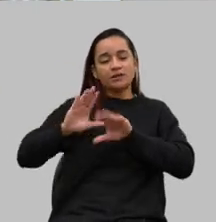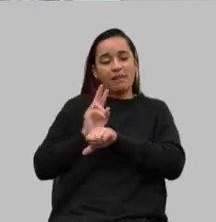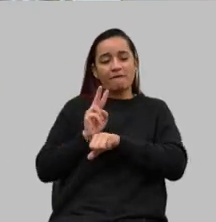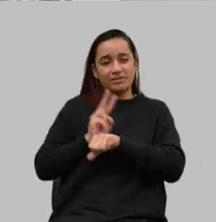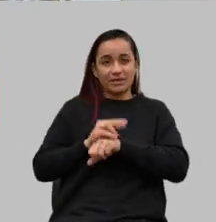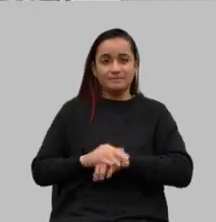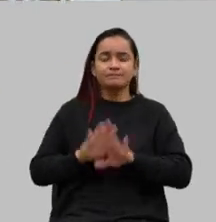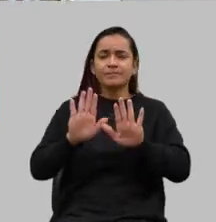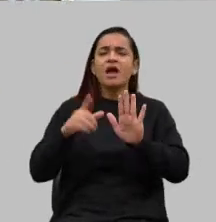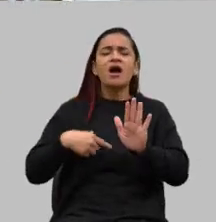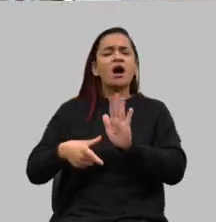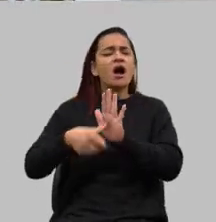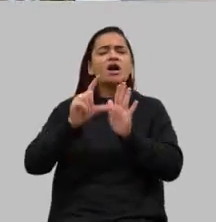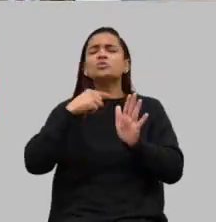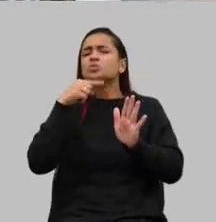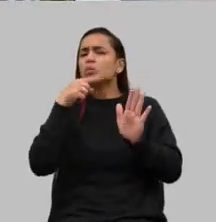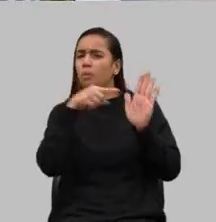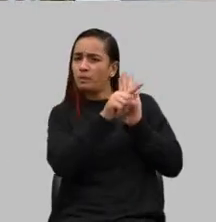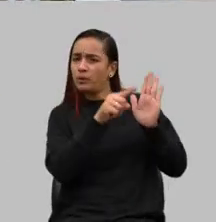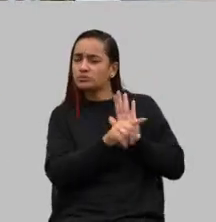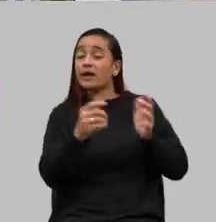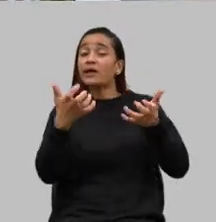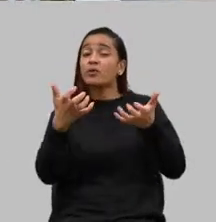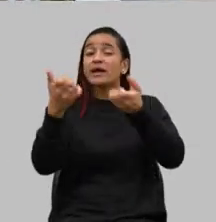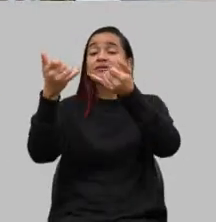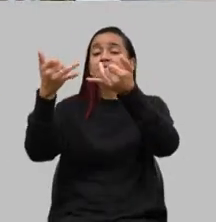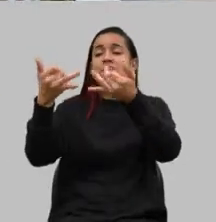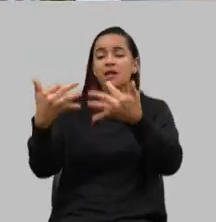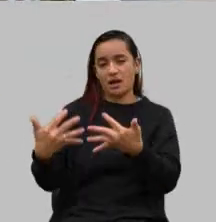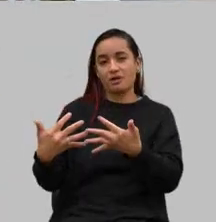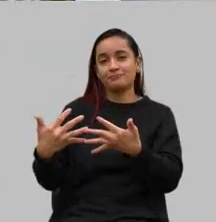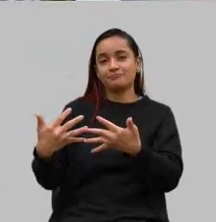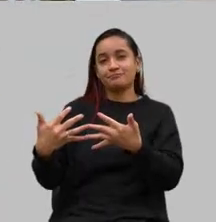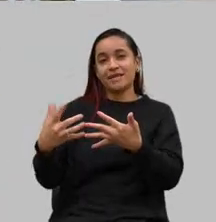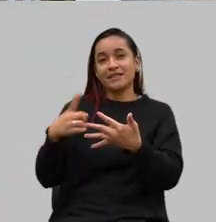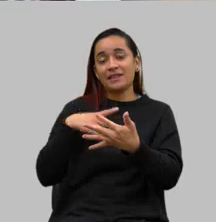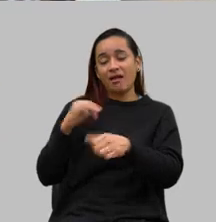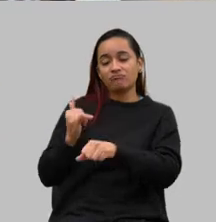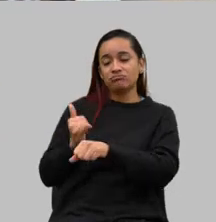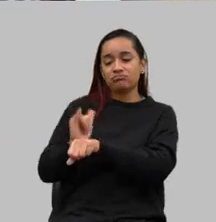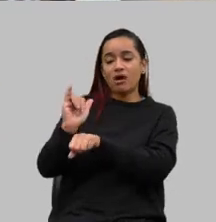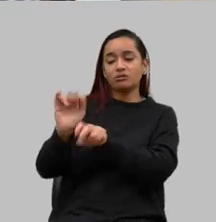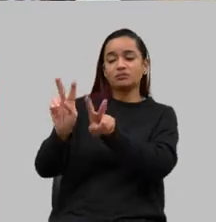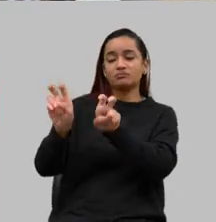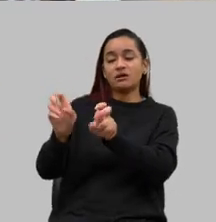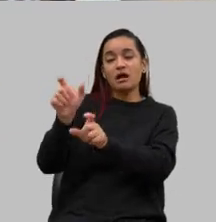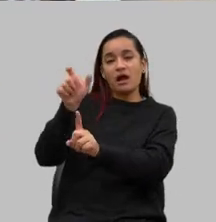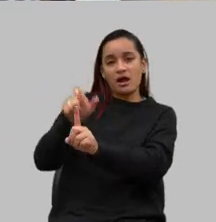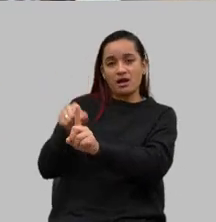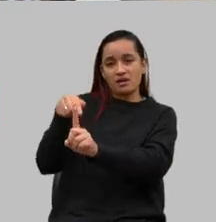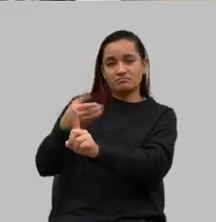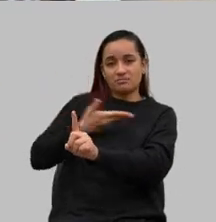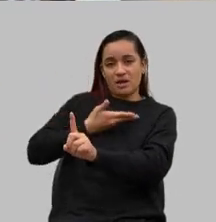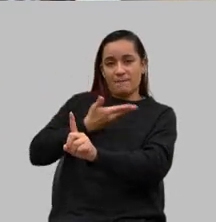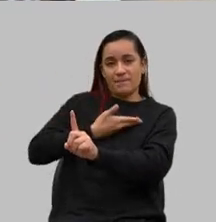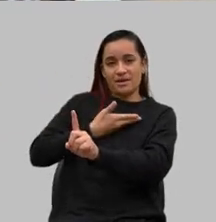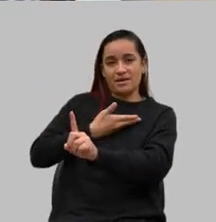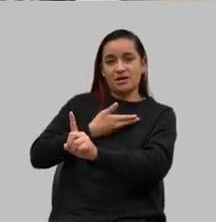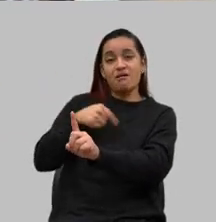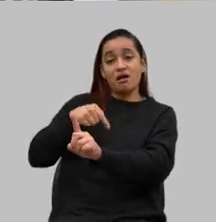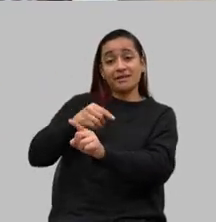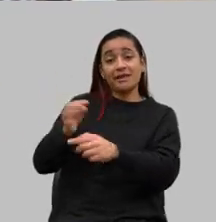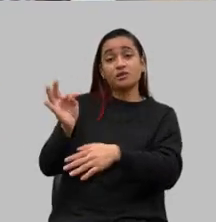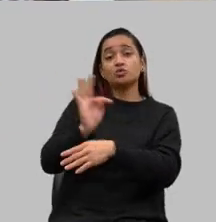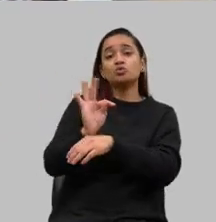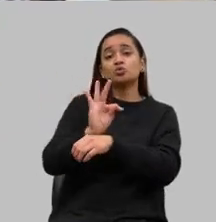questionamentos eu gostaria de justificar a ausência do minha da da minha colega que é membro titular aqui dessa comissão